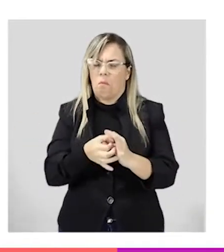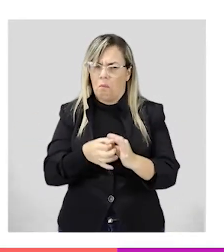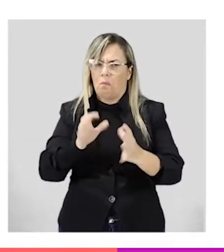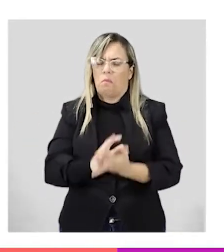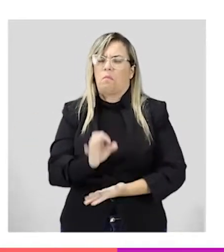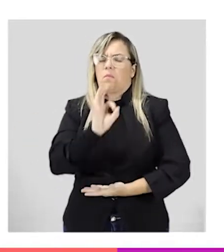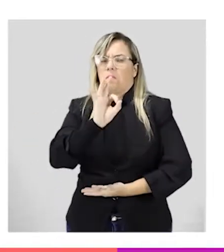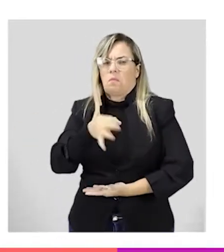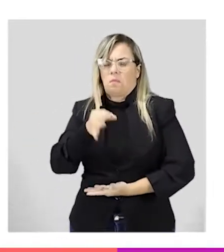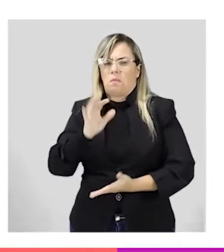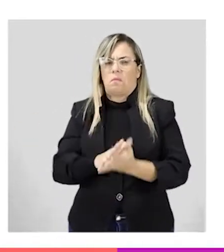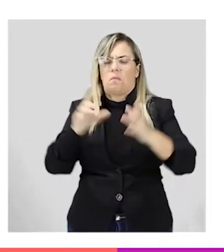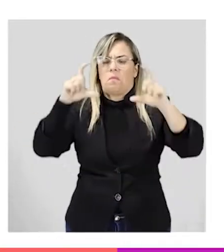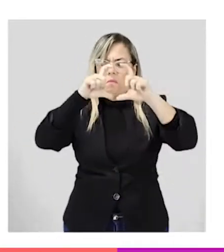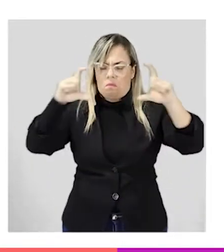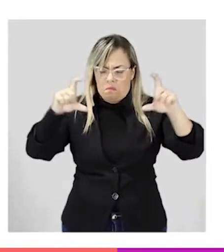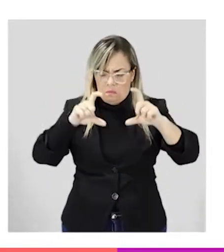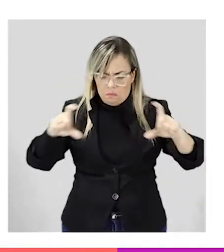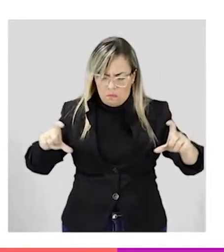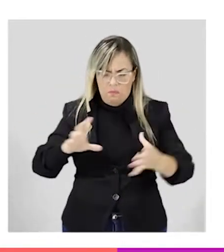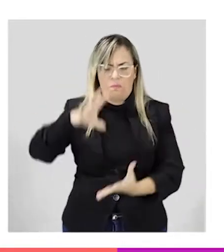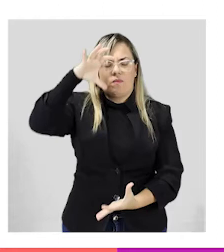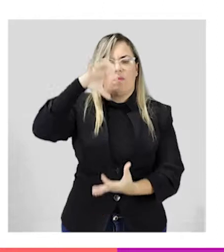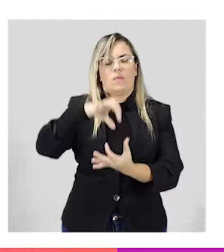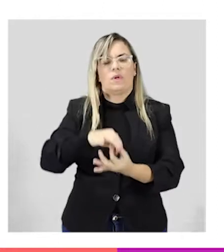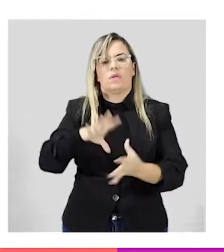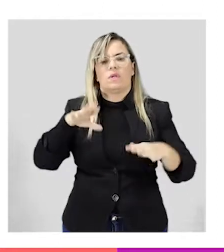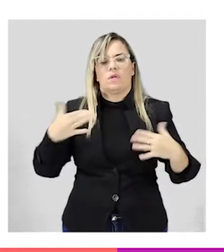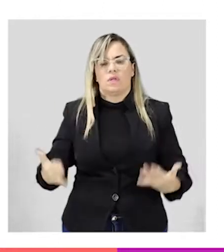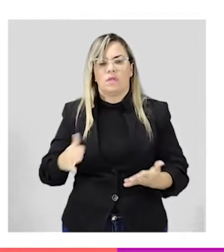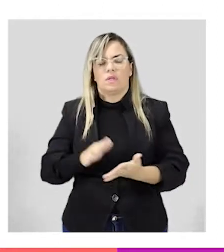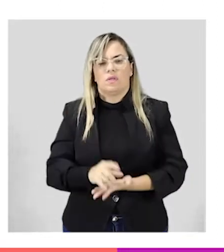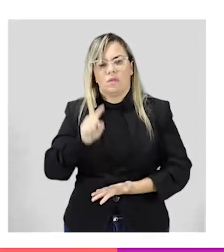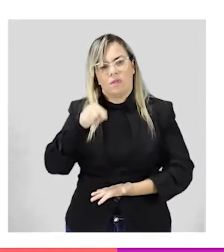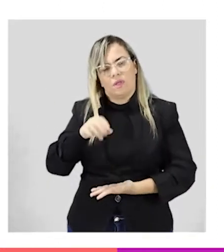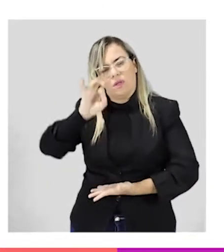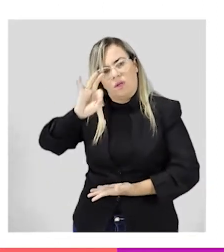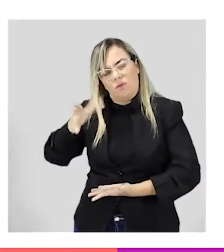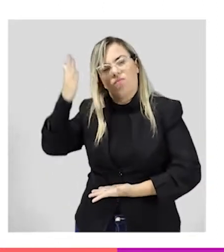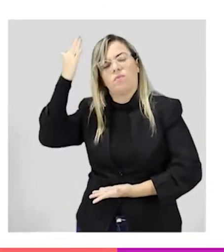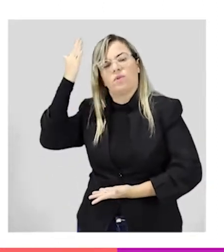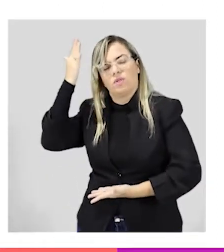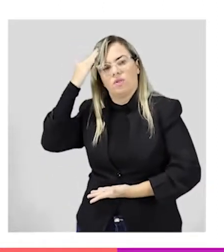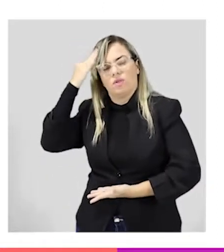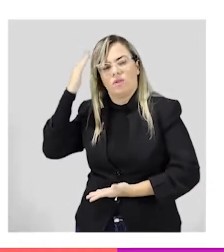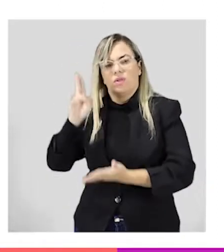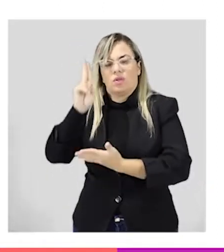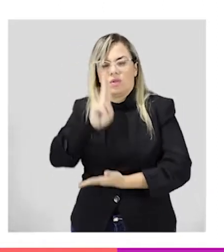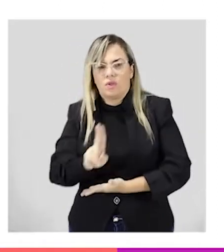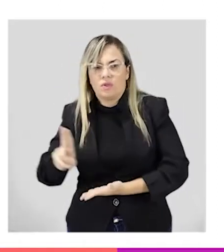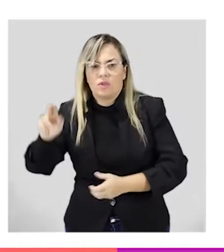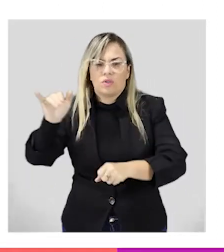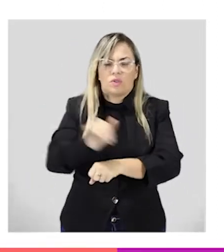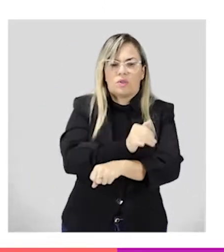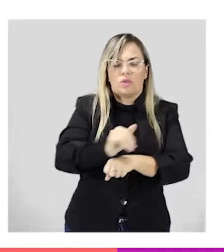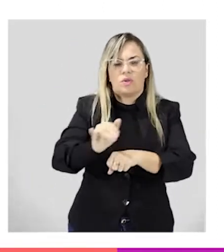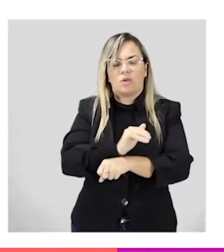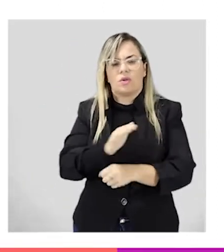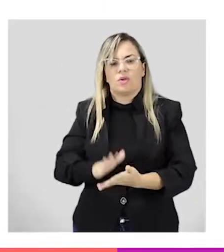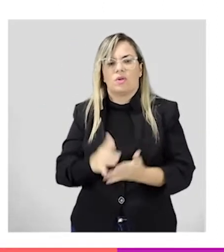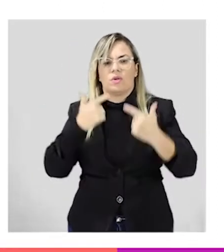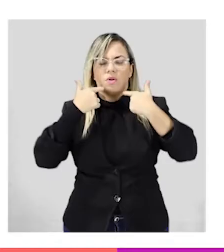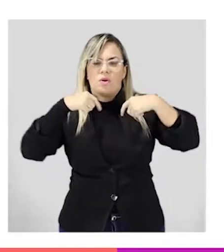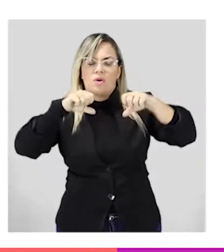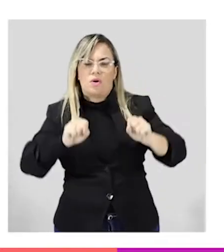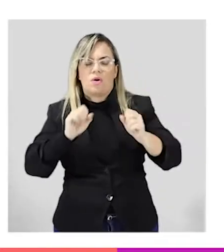as frases e os parágrafos. Essa ligação deve ser feita com mecanismos linguísticos, como, por